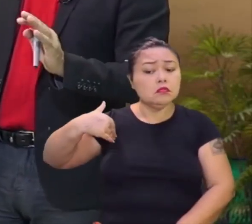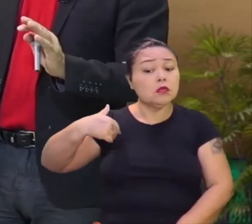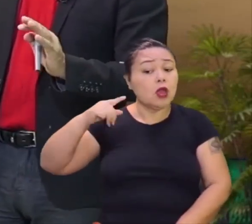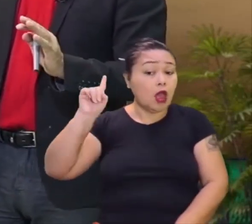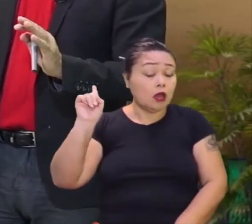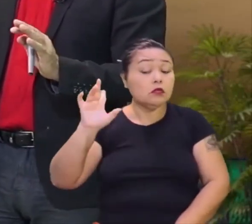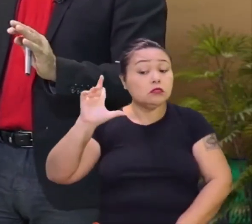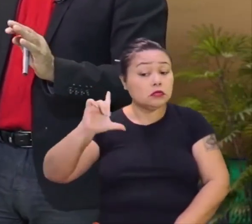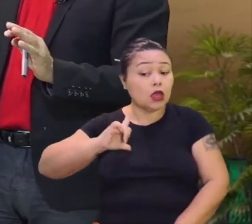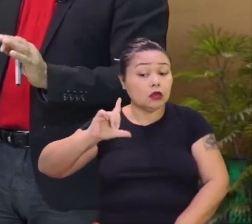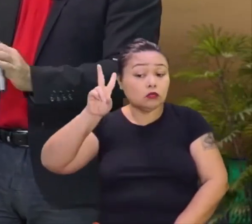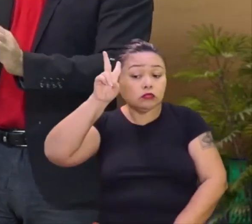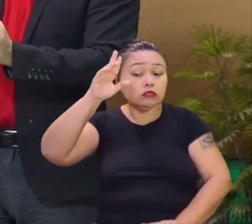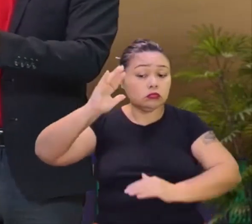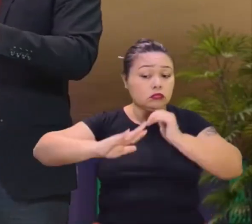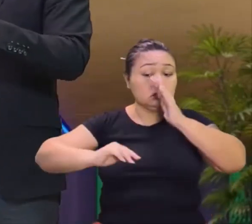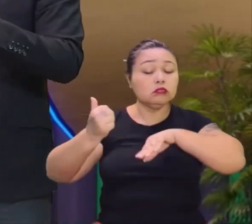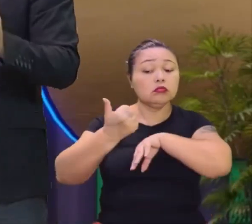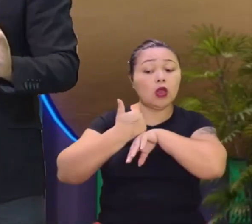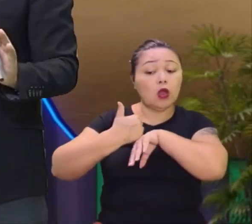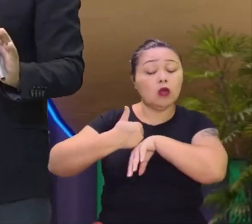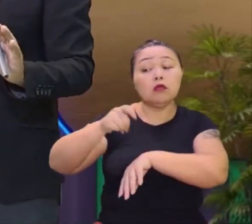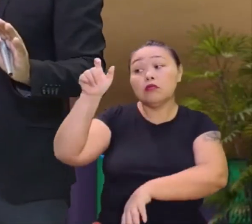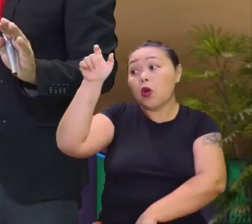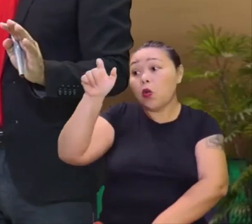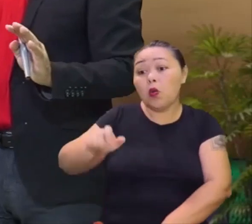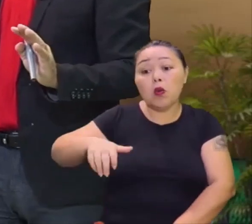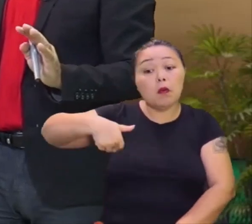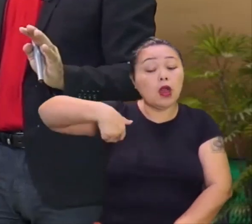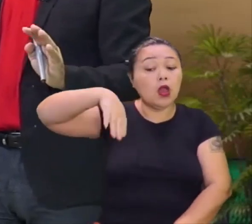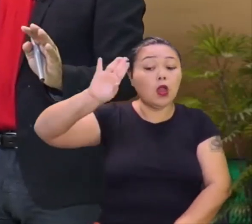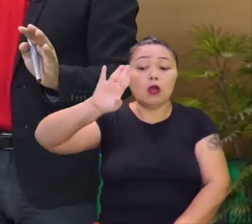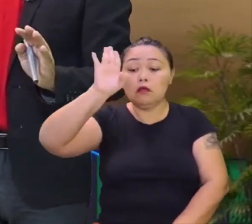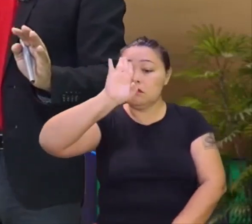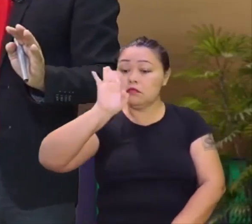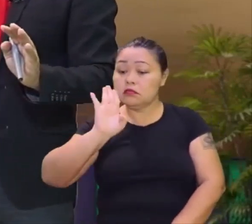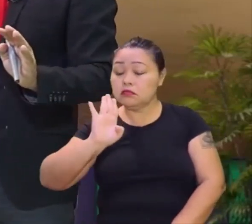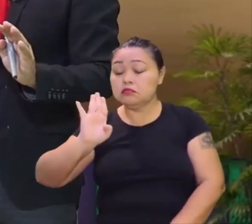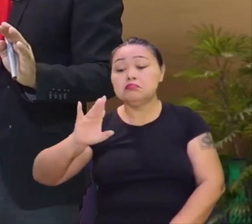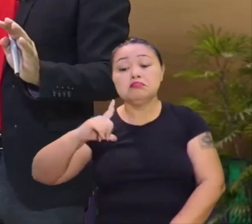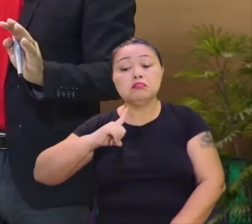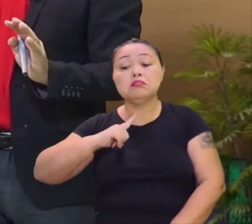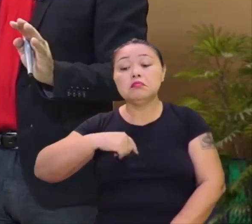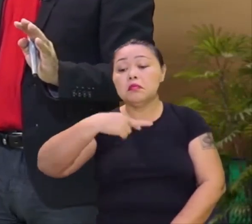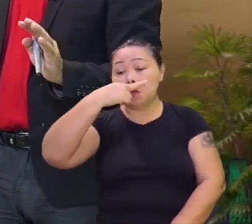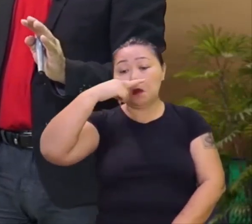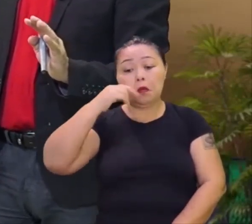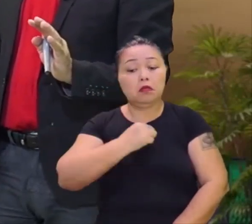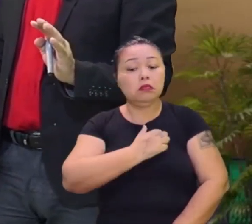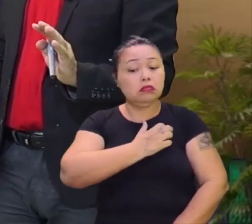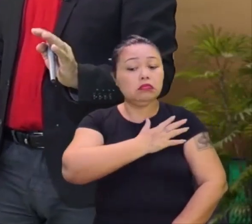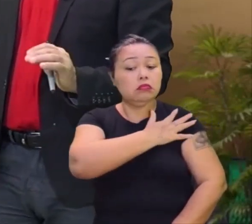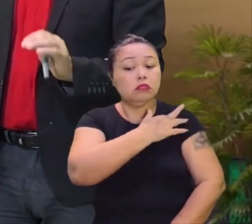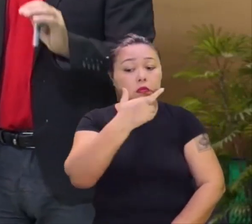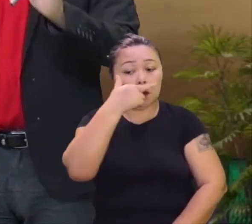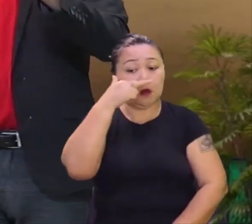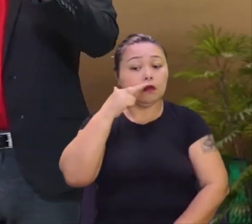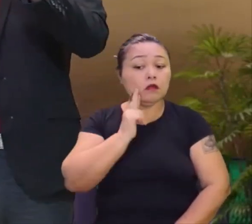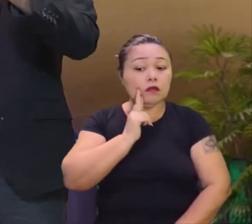Há muitos historiadores que dizem que foi o maior brasileiro de todos os tempos, Rogério. Marechal Rondon. É